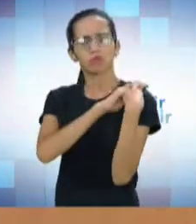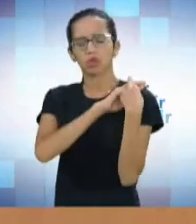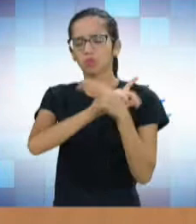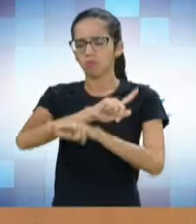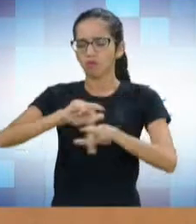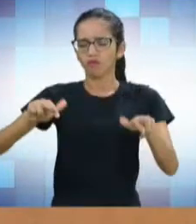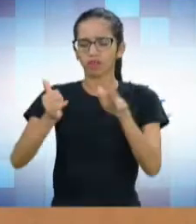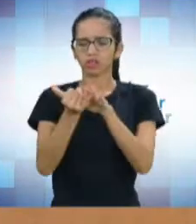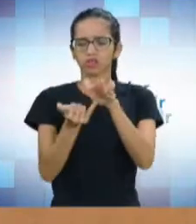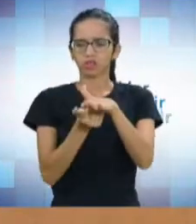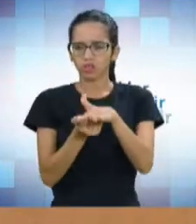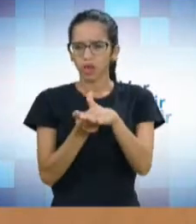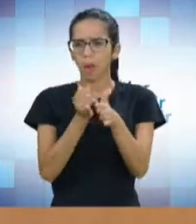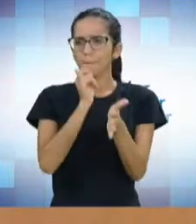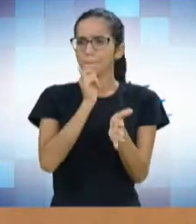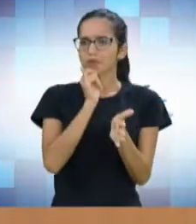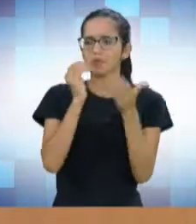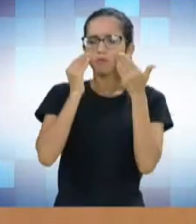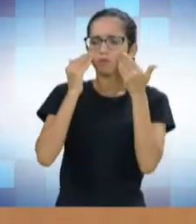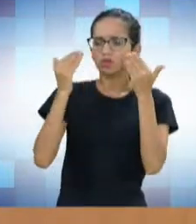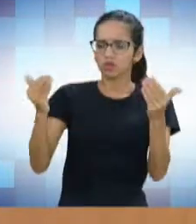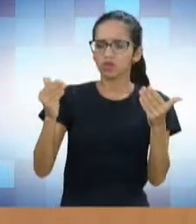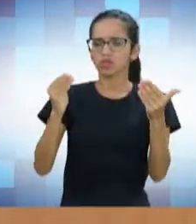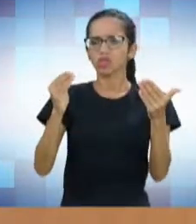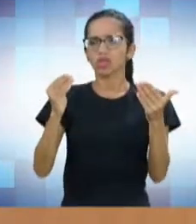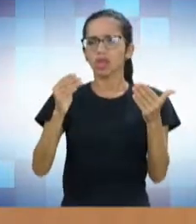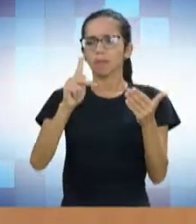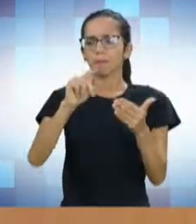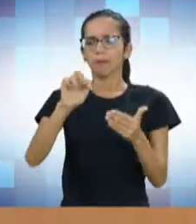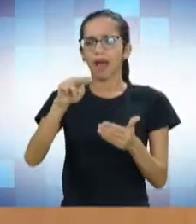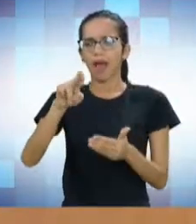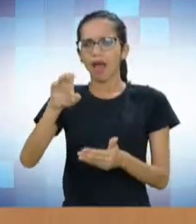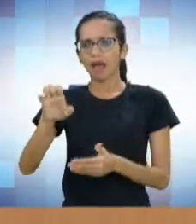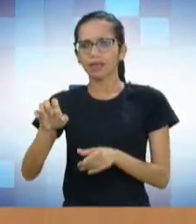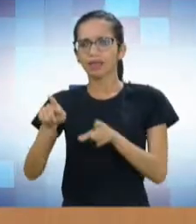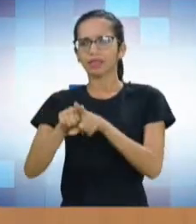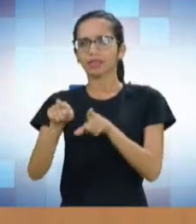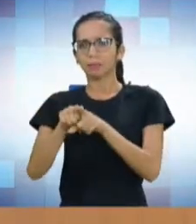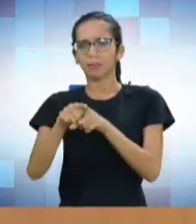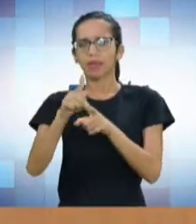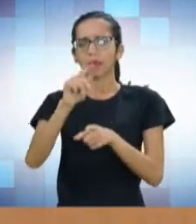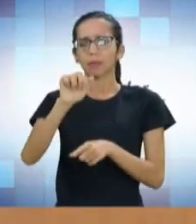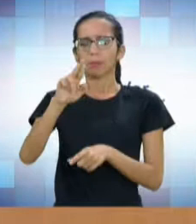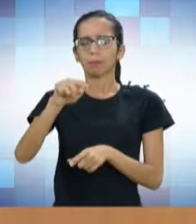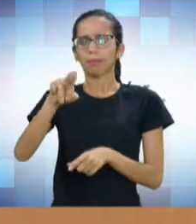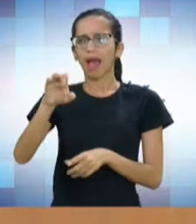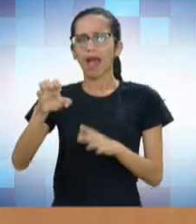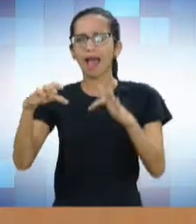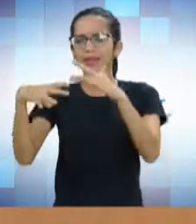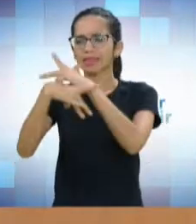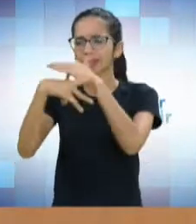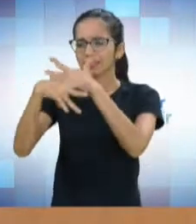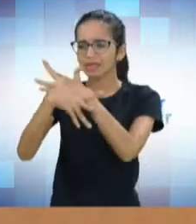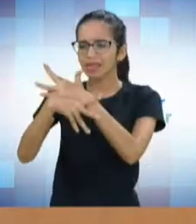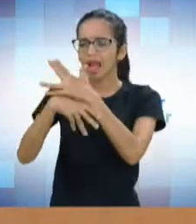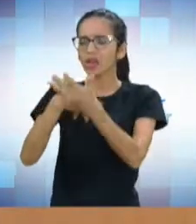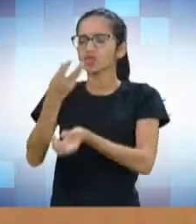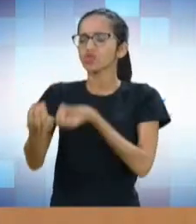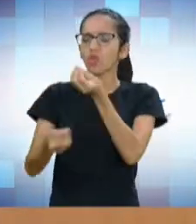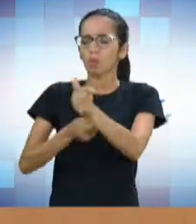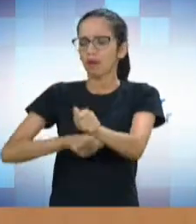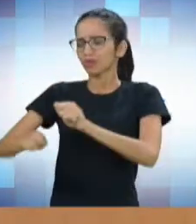parque de exposição parque da cidade dele dessa área como administrar